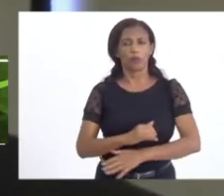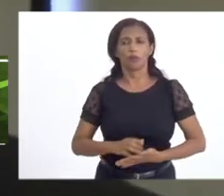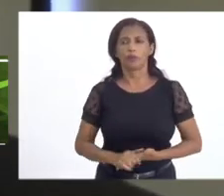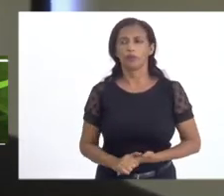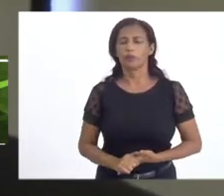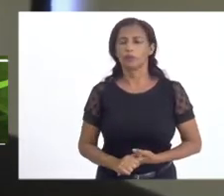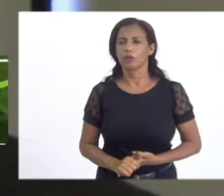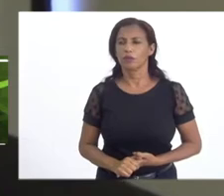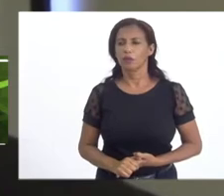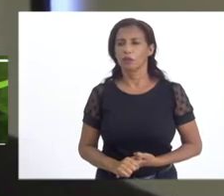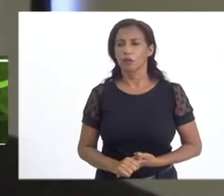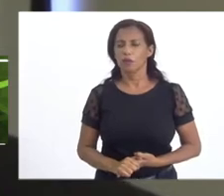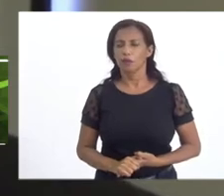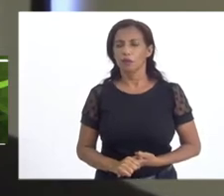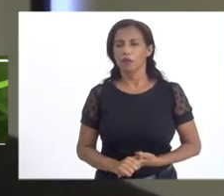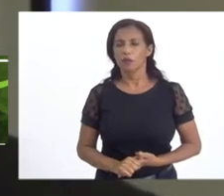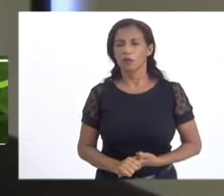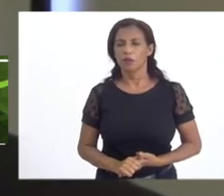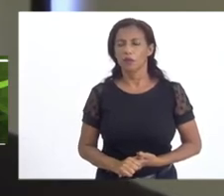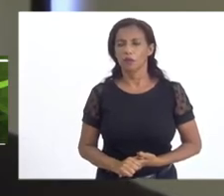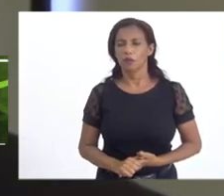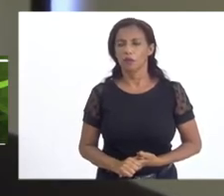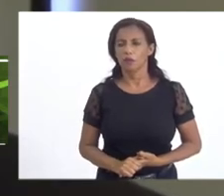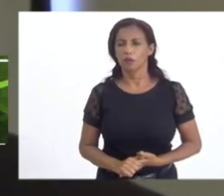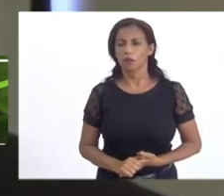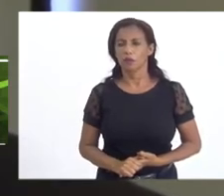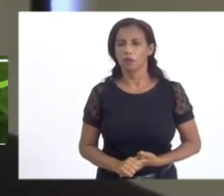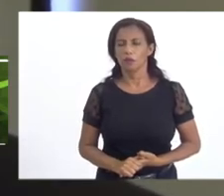das públicas do porto,